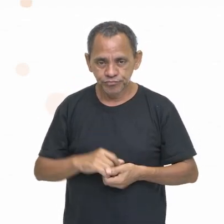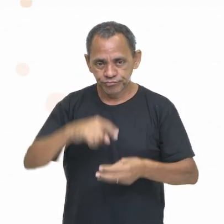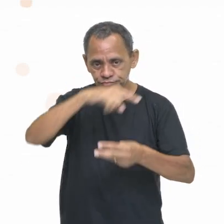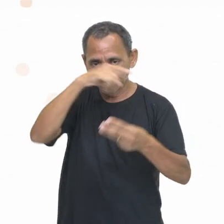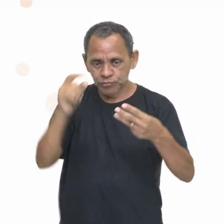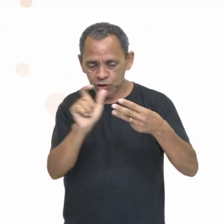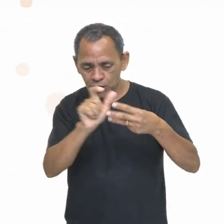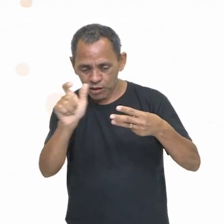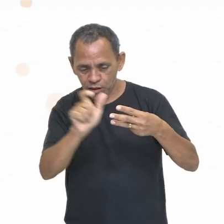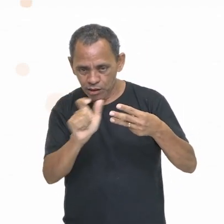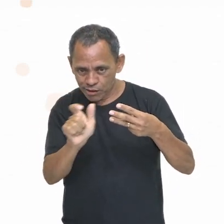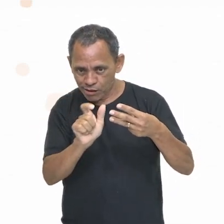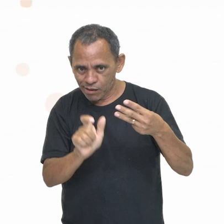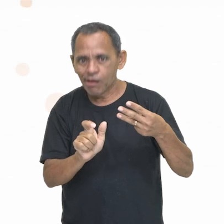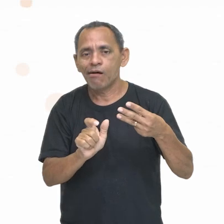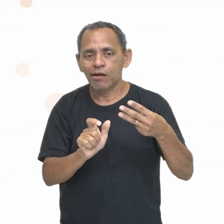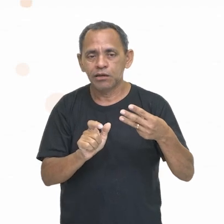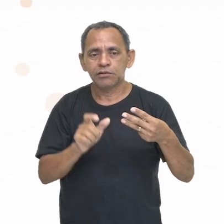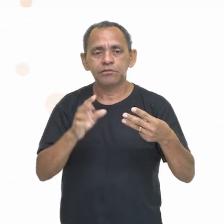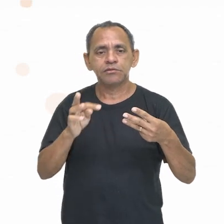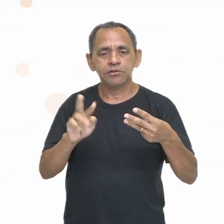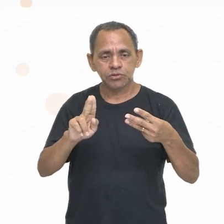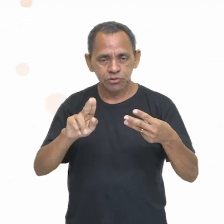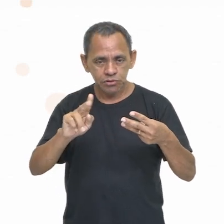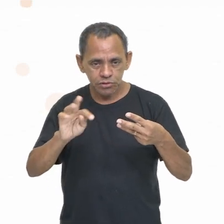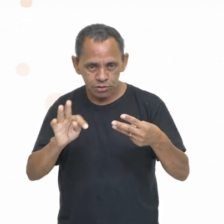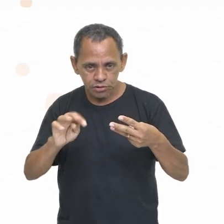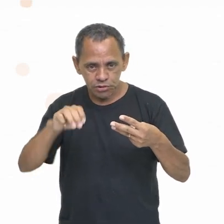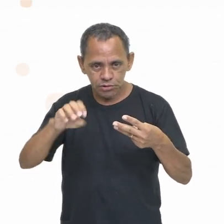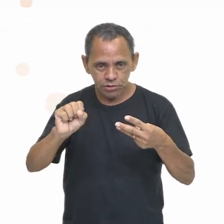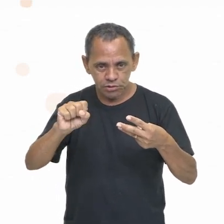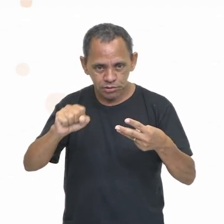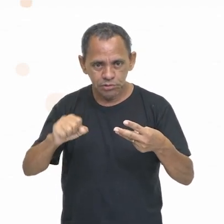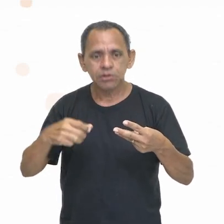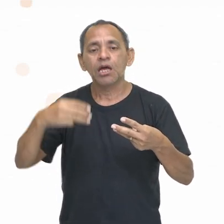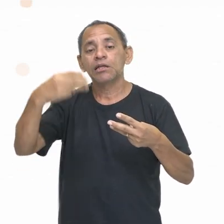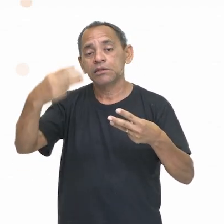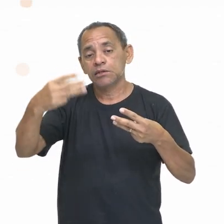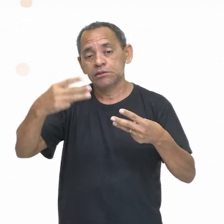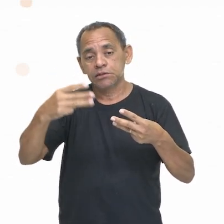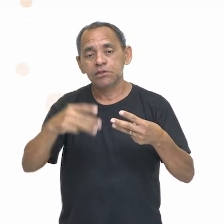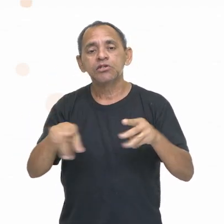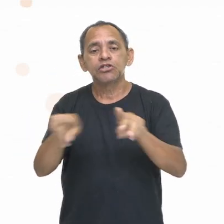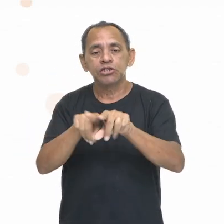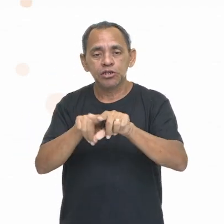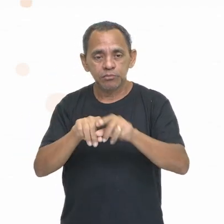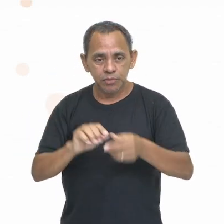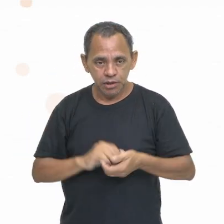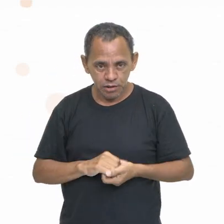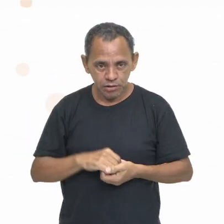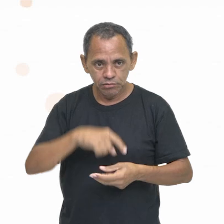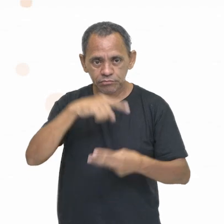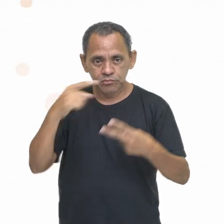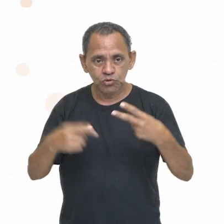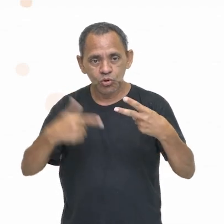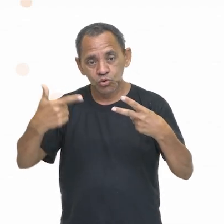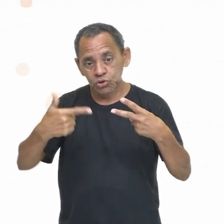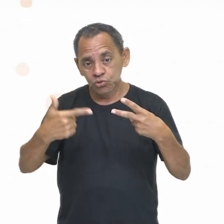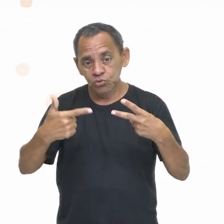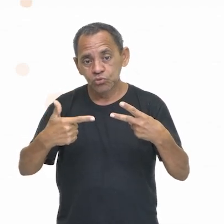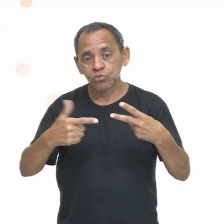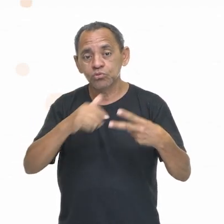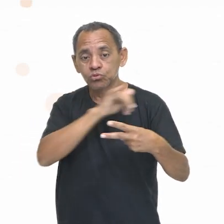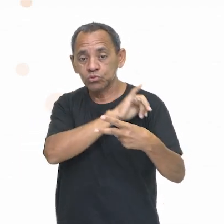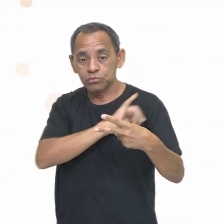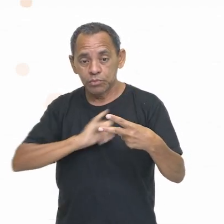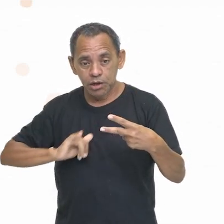o Ramsés II. E é dentro desse período do Novo Império que você vai ter